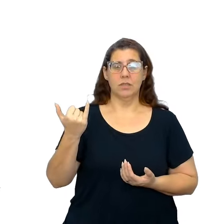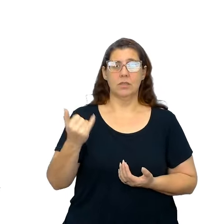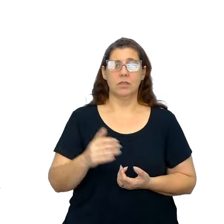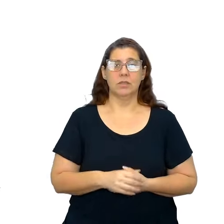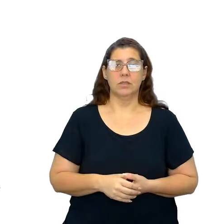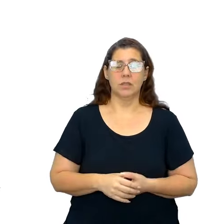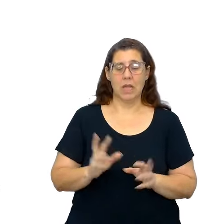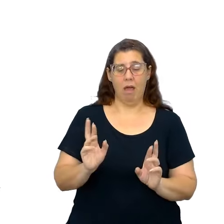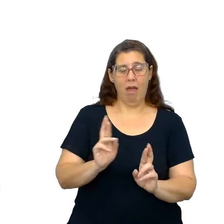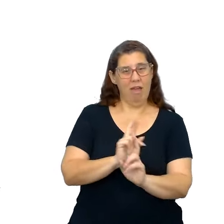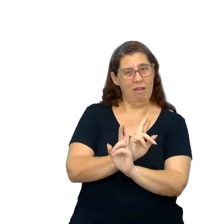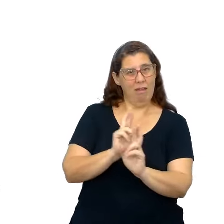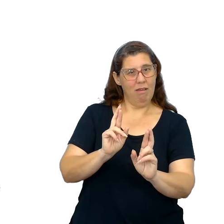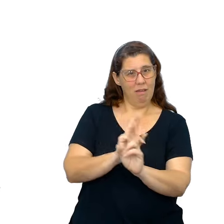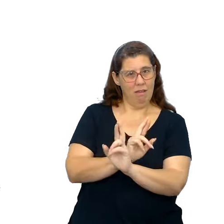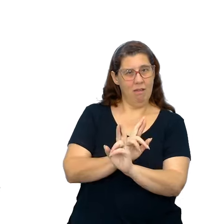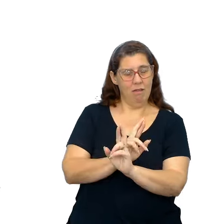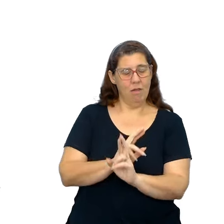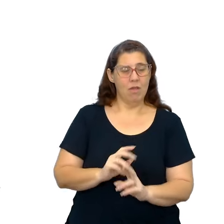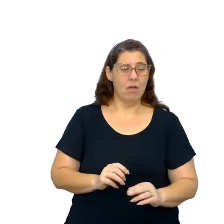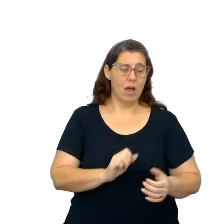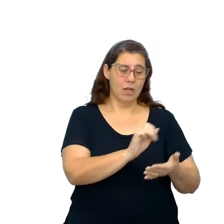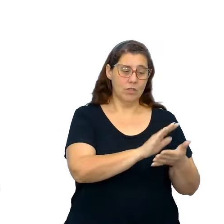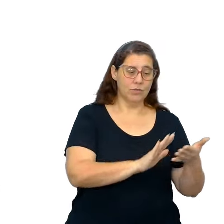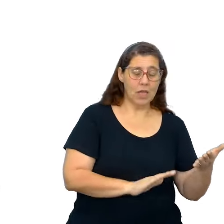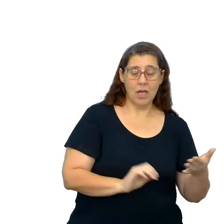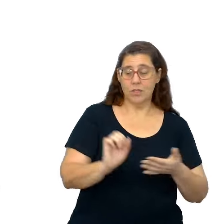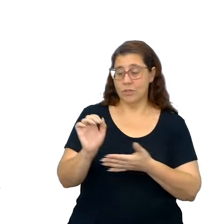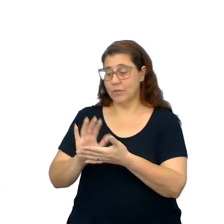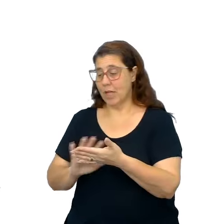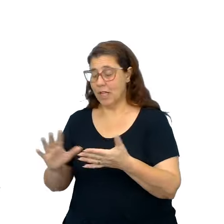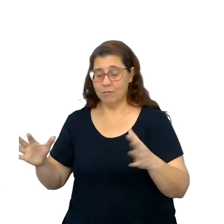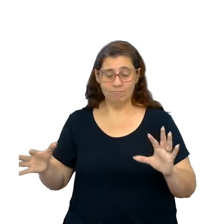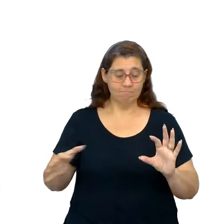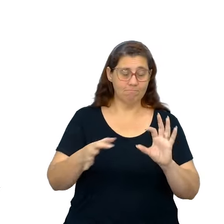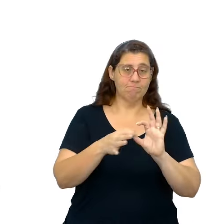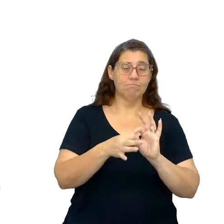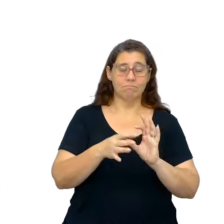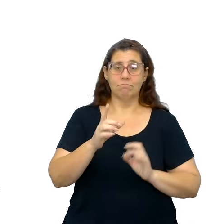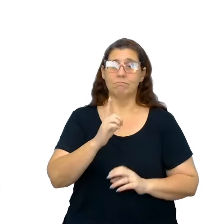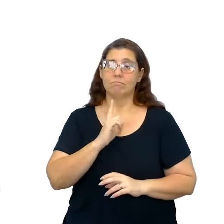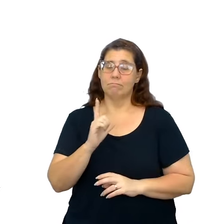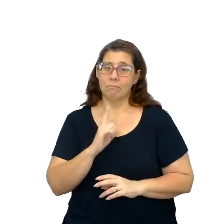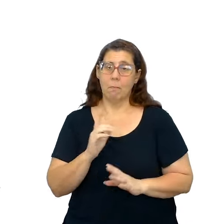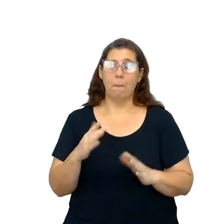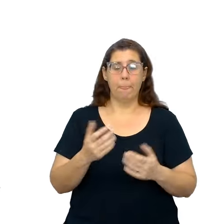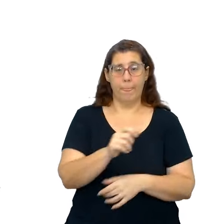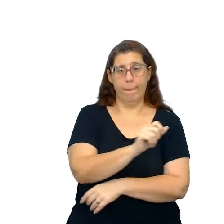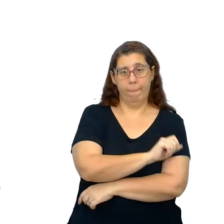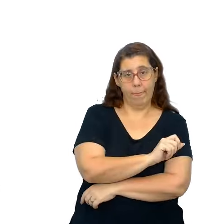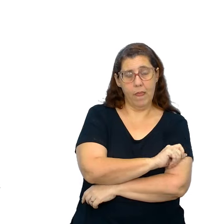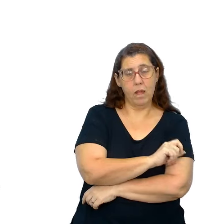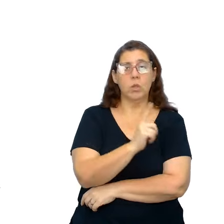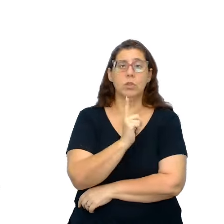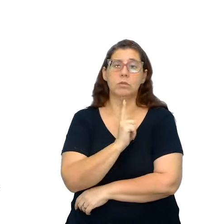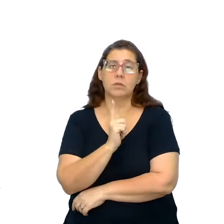das relações entre uma atividade e outras atividades existentes, para que o aluno